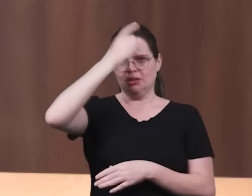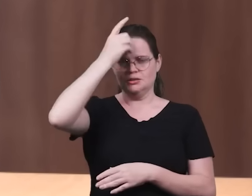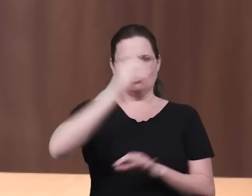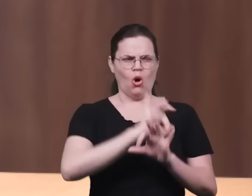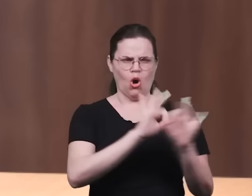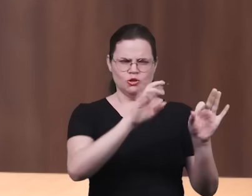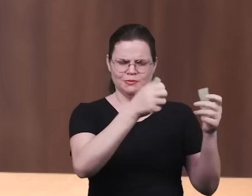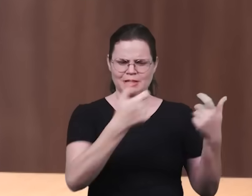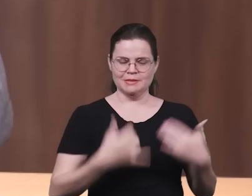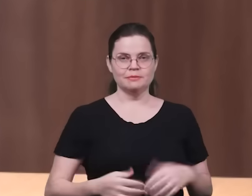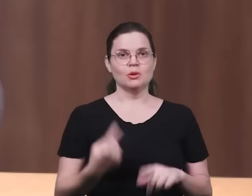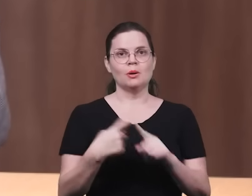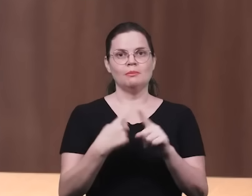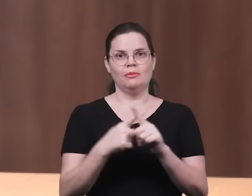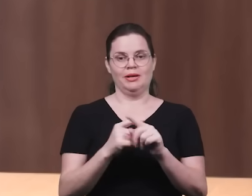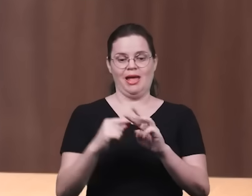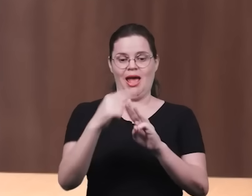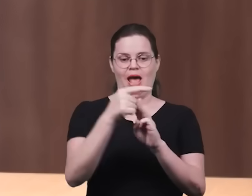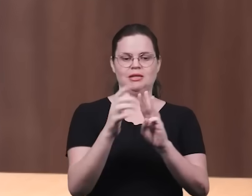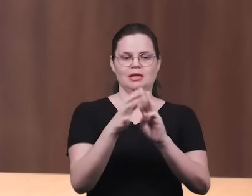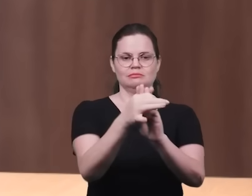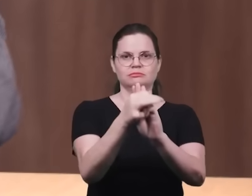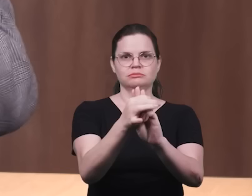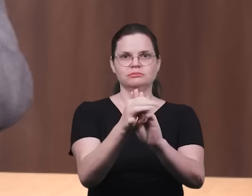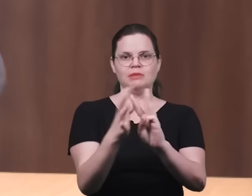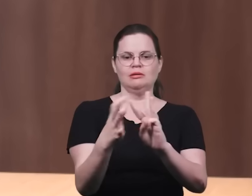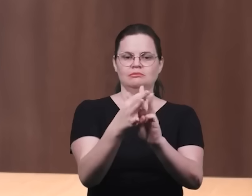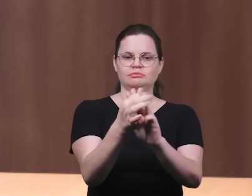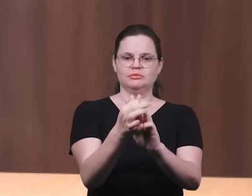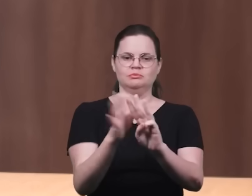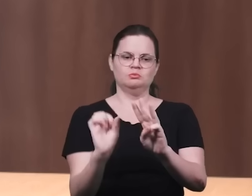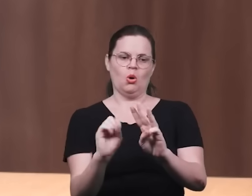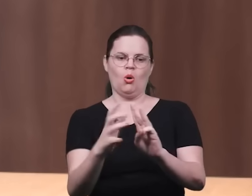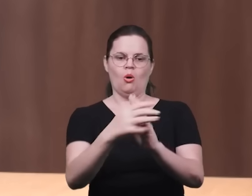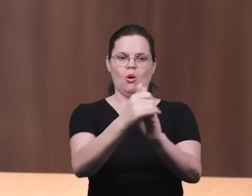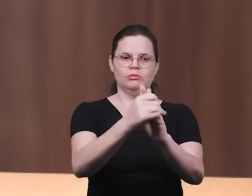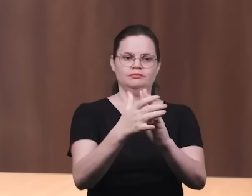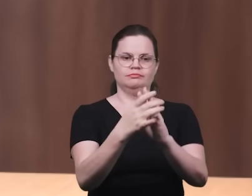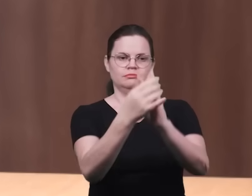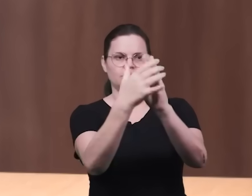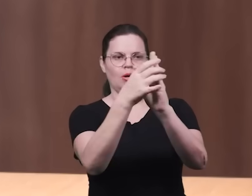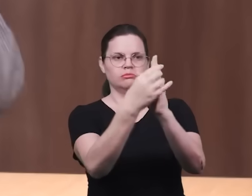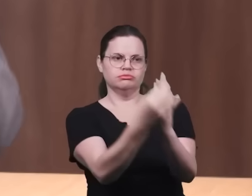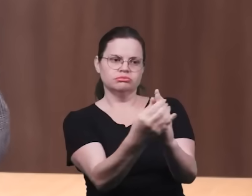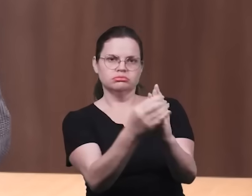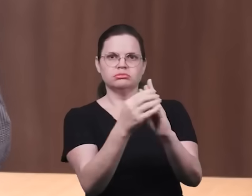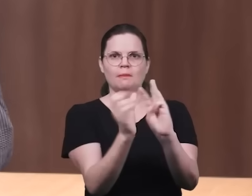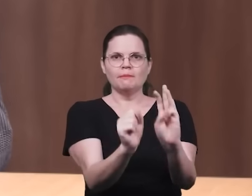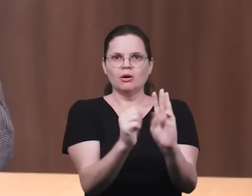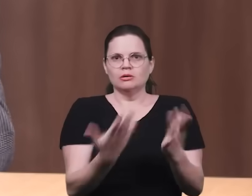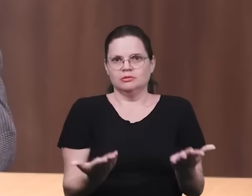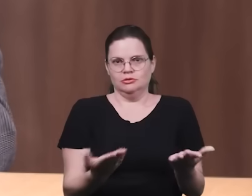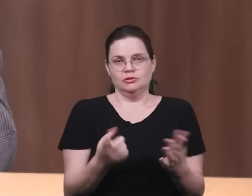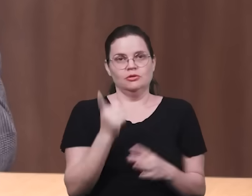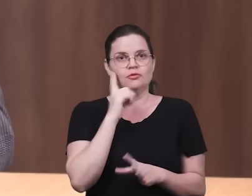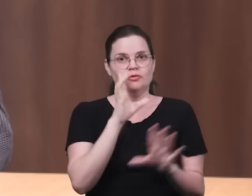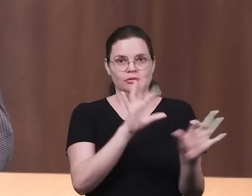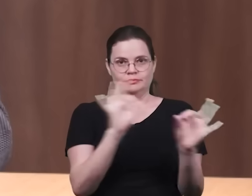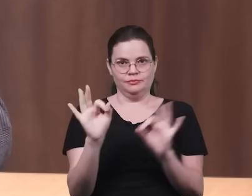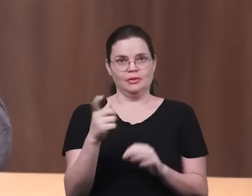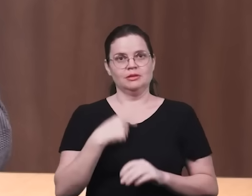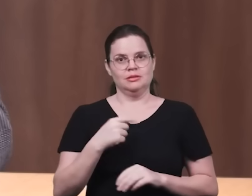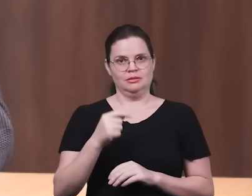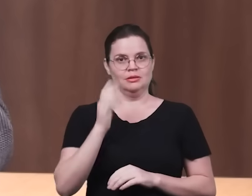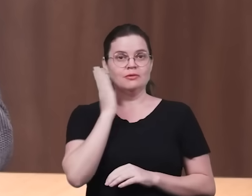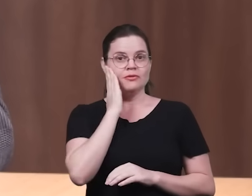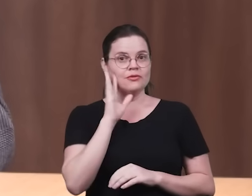boa essa colocação, eles estão interligados. Então, por exemplo, o Marcelo fez, você que está assistindo, e isso acontece